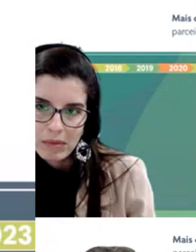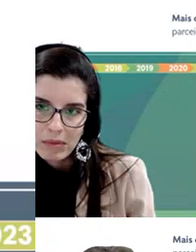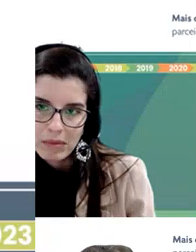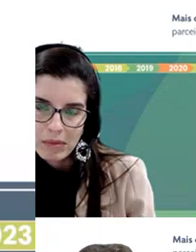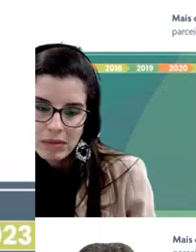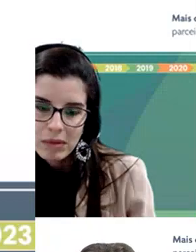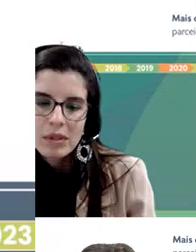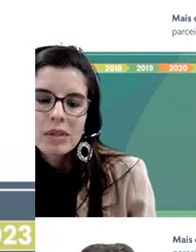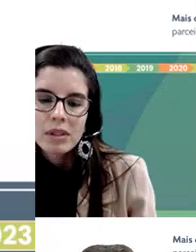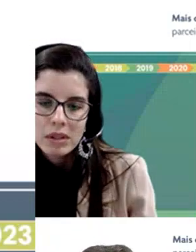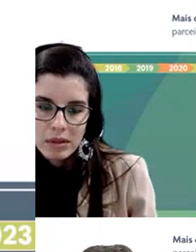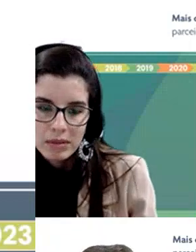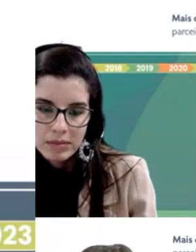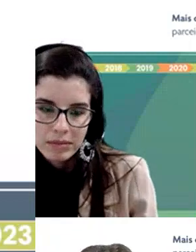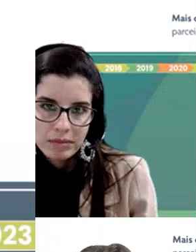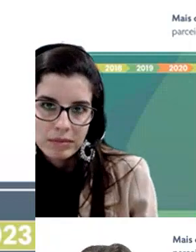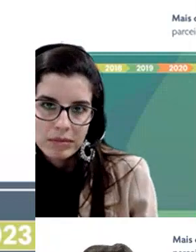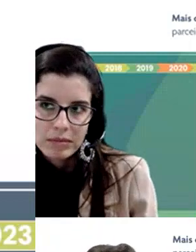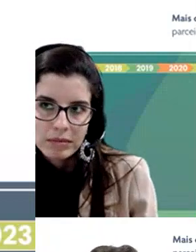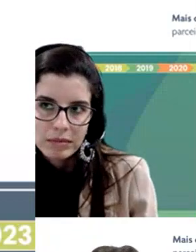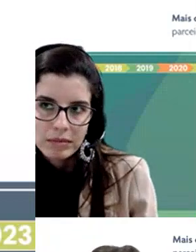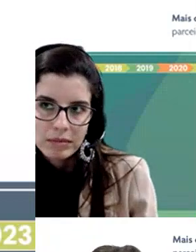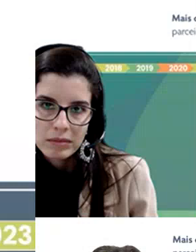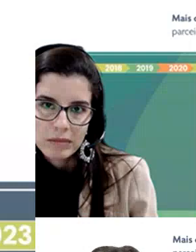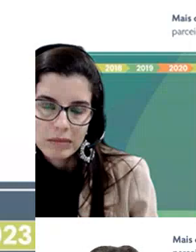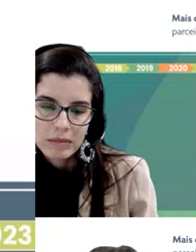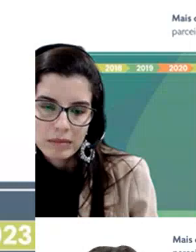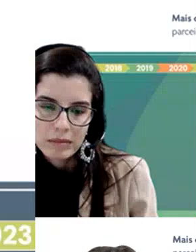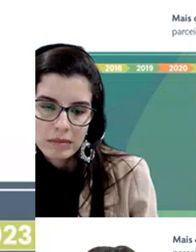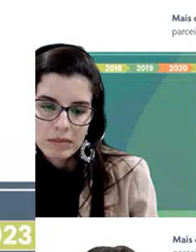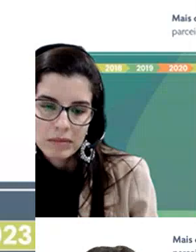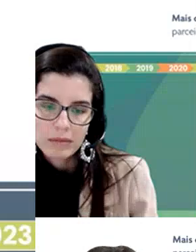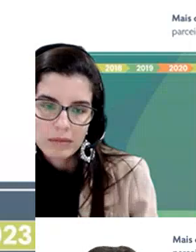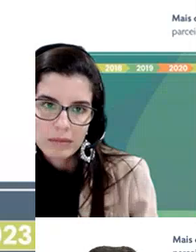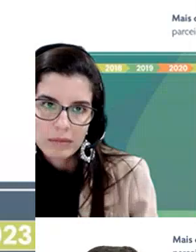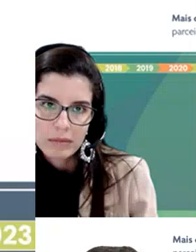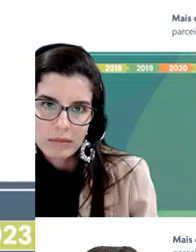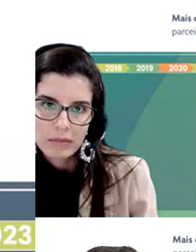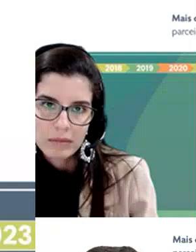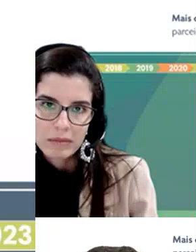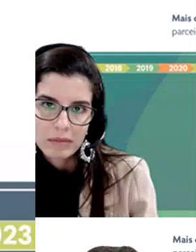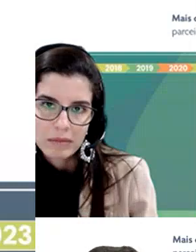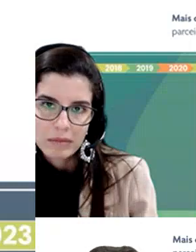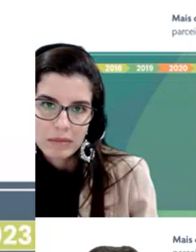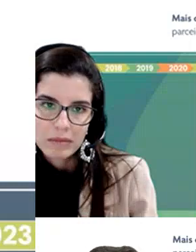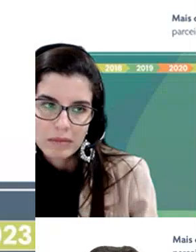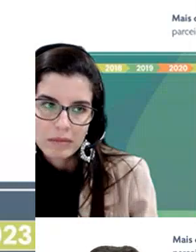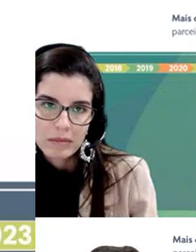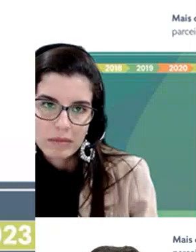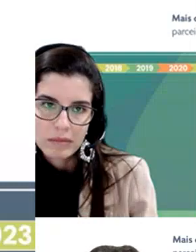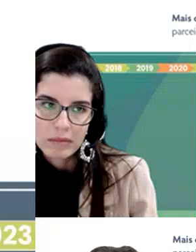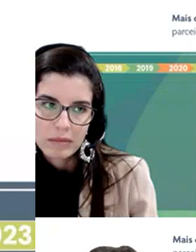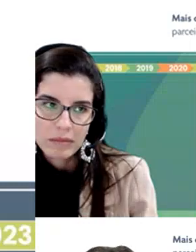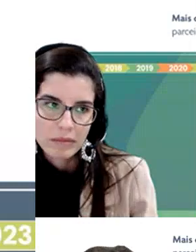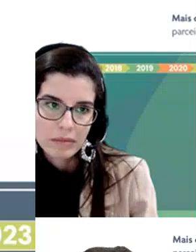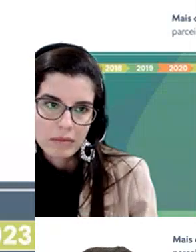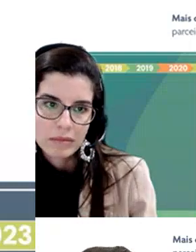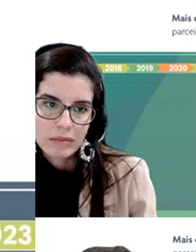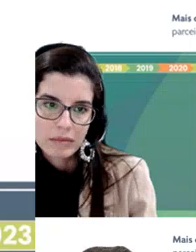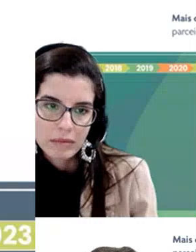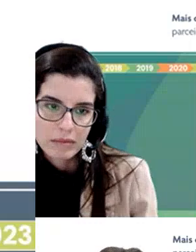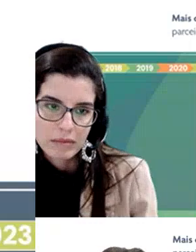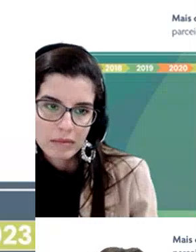enfim, a gente pode passar essa situação para eles e eles vão ali na nossa área de cadastro verificar, né? Por